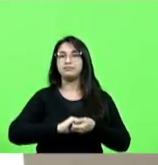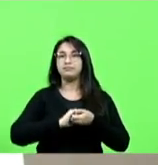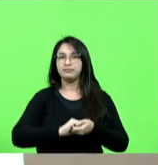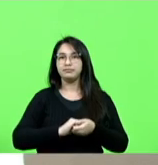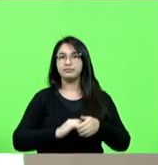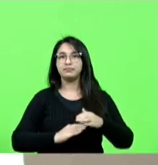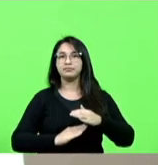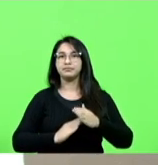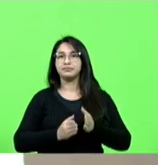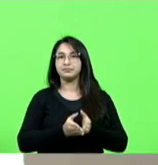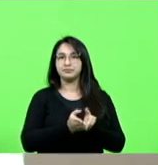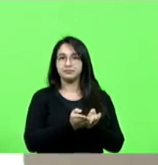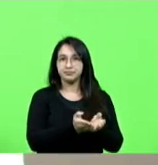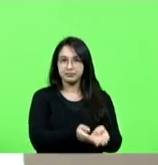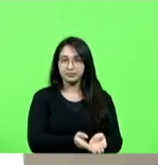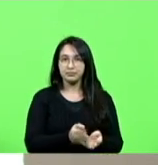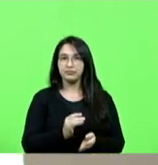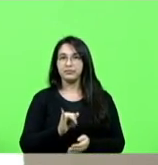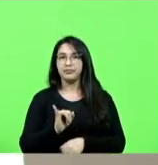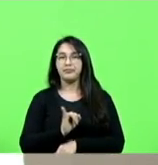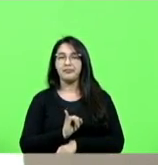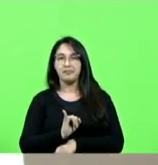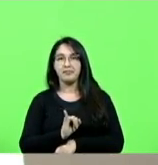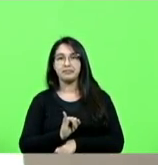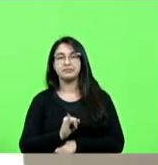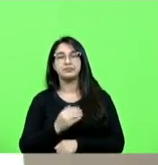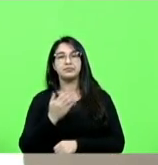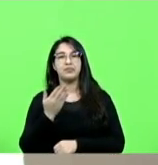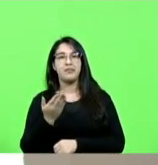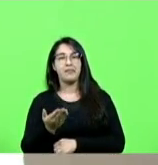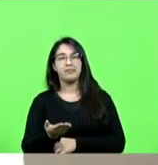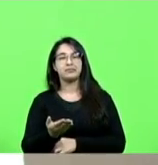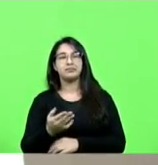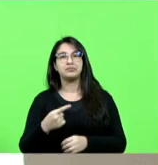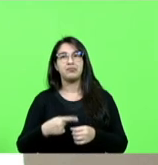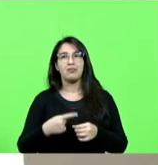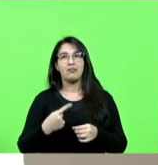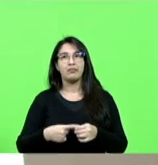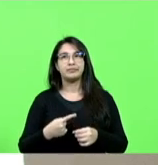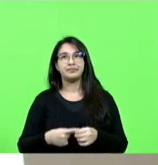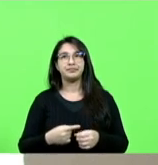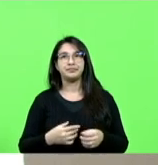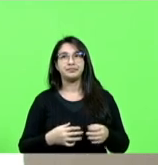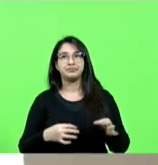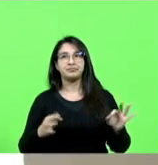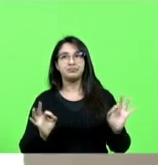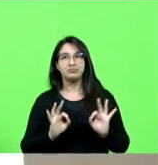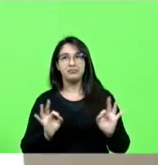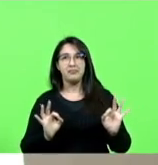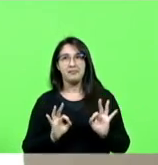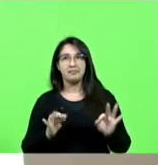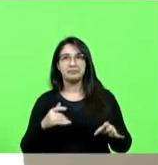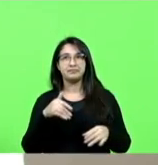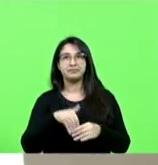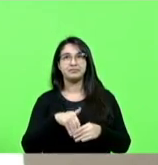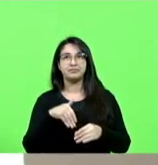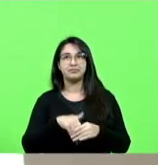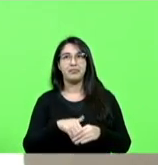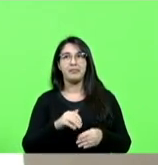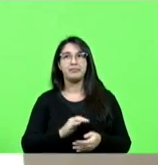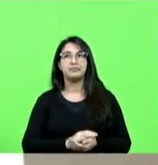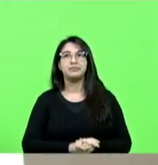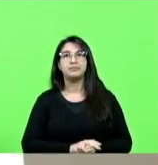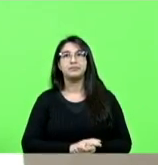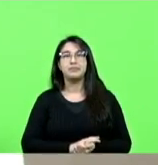Itajaí. Por protagonizar o desenvolvimento do referido município. Em discussão. Não havendo quem queira discutir. Em votação. Deputados que